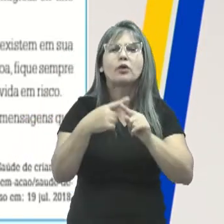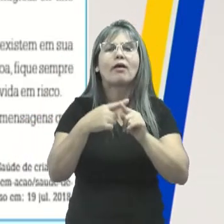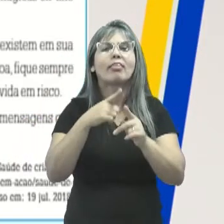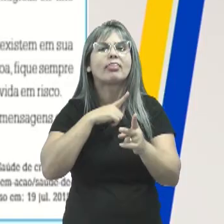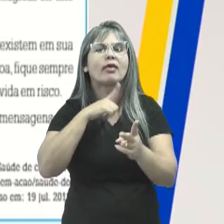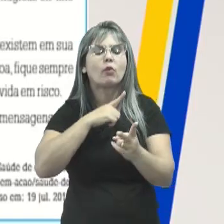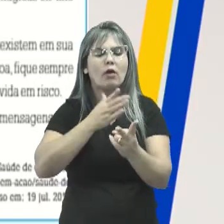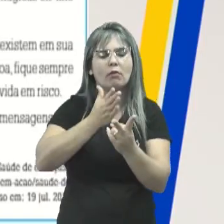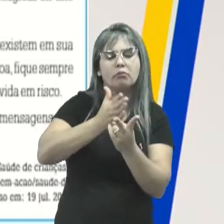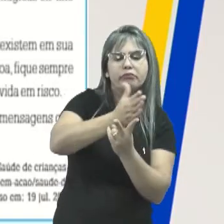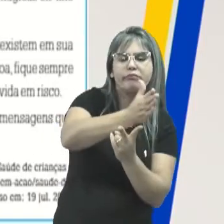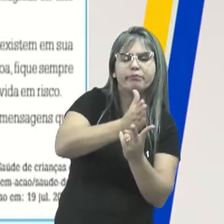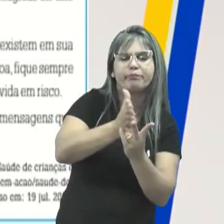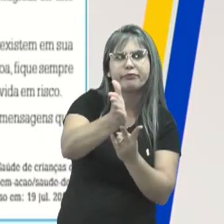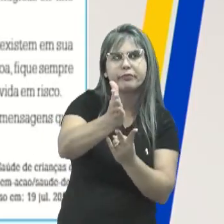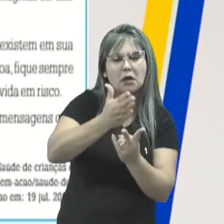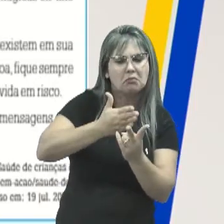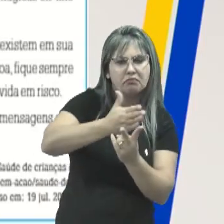utilizar para o bem,